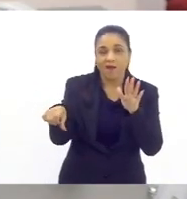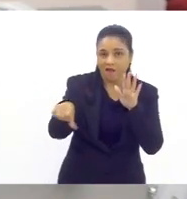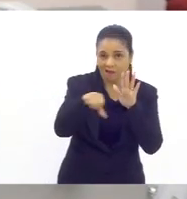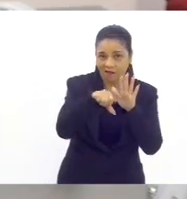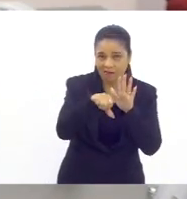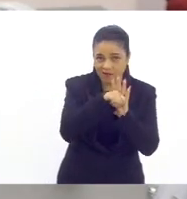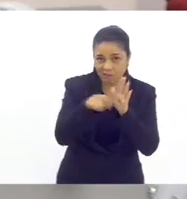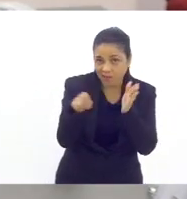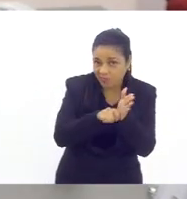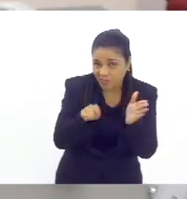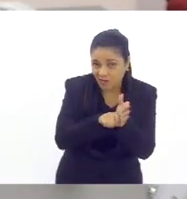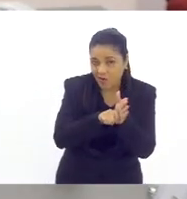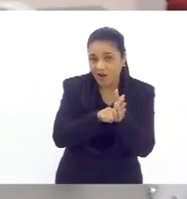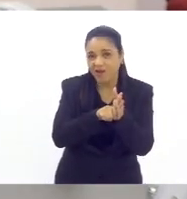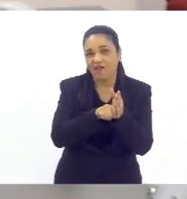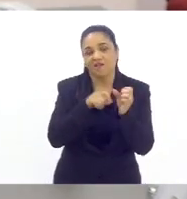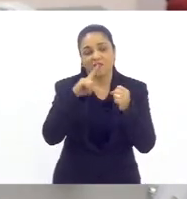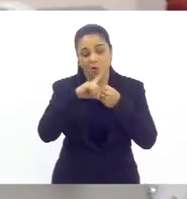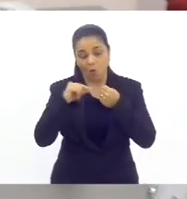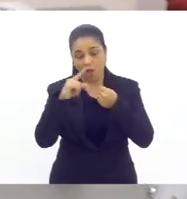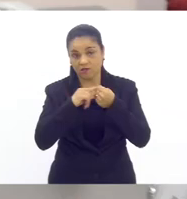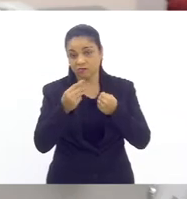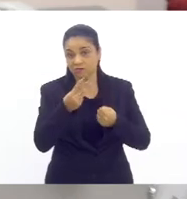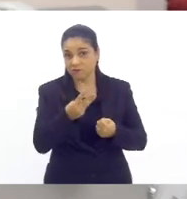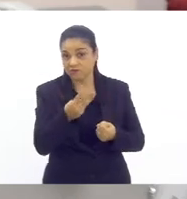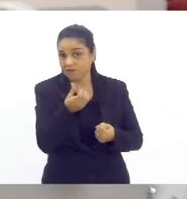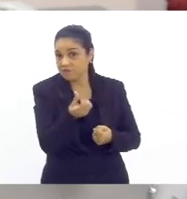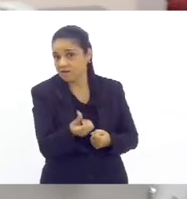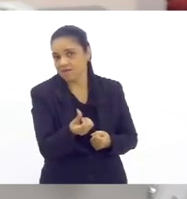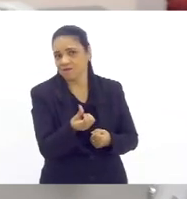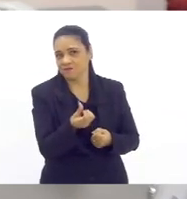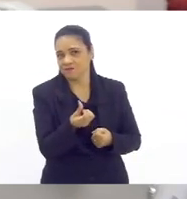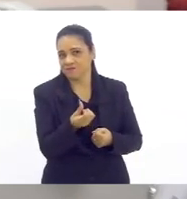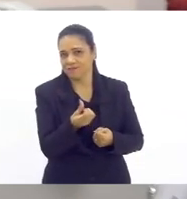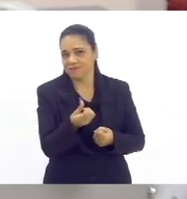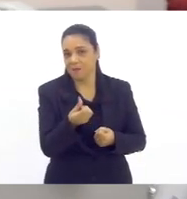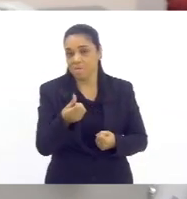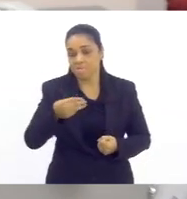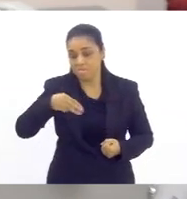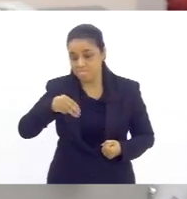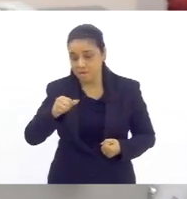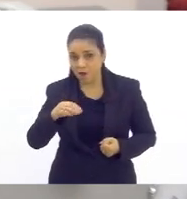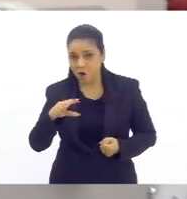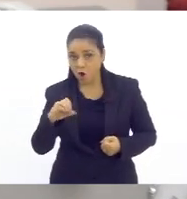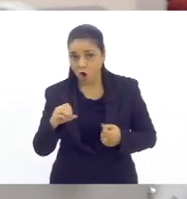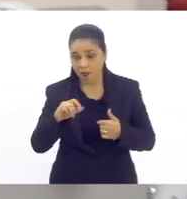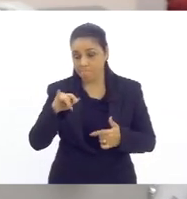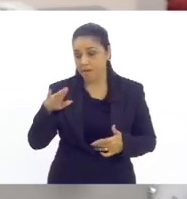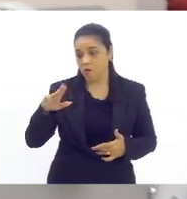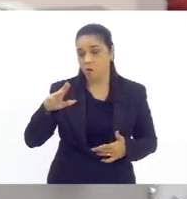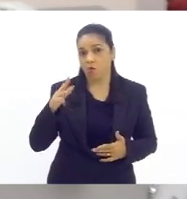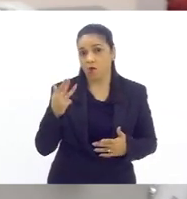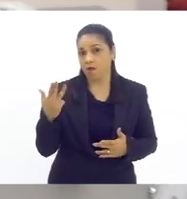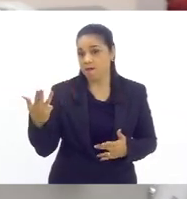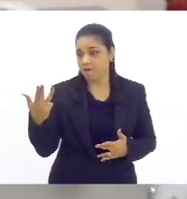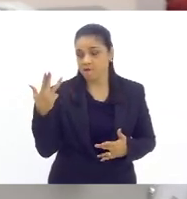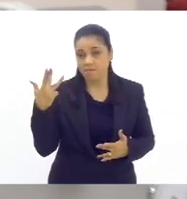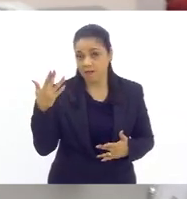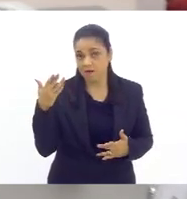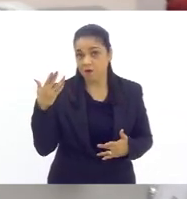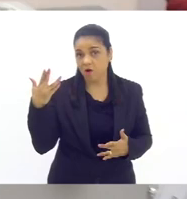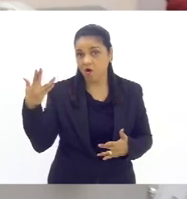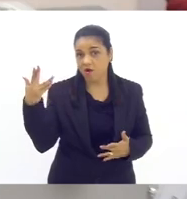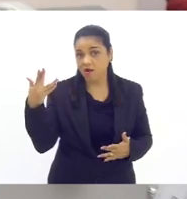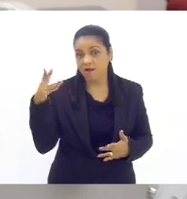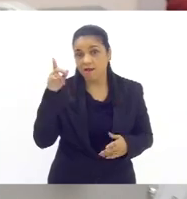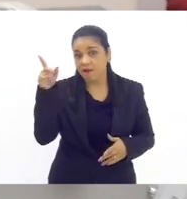eu estou falando de um mercado só de maconha de toneladas no Uruguai que tá legalizado eles têm que